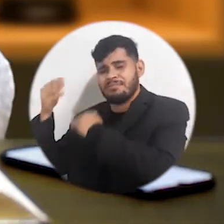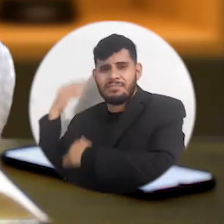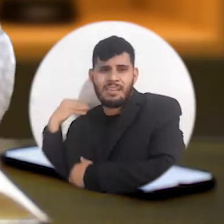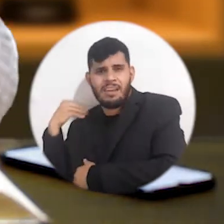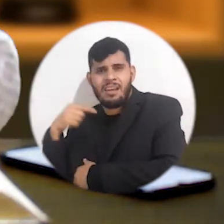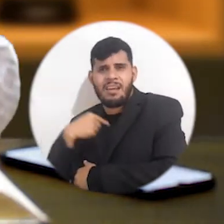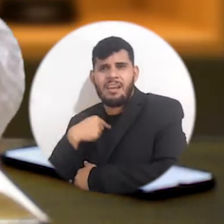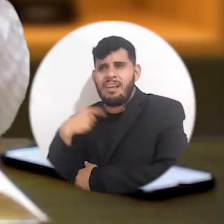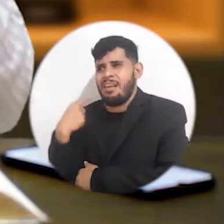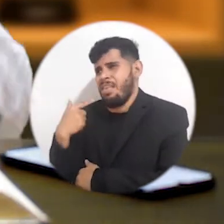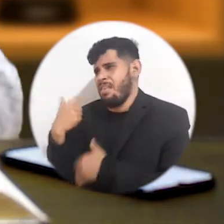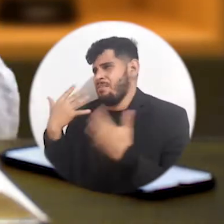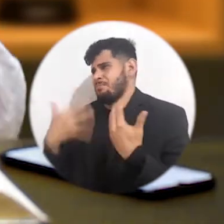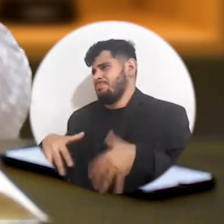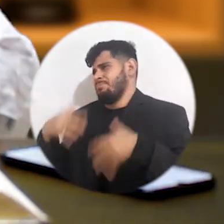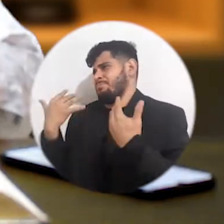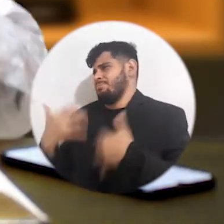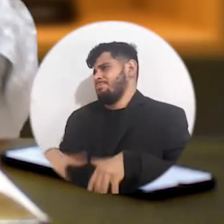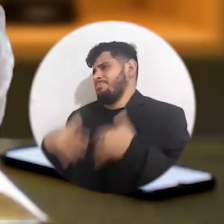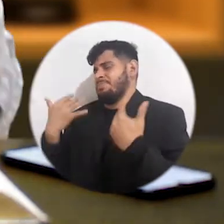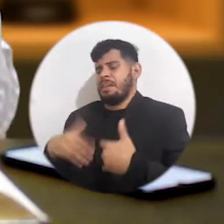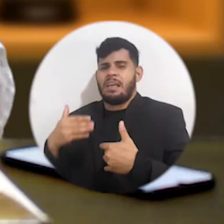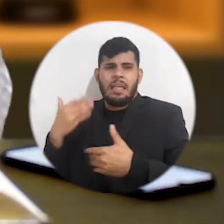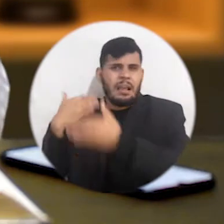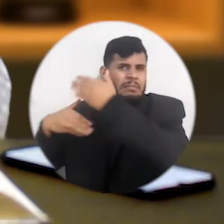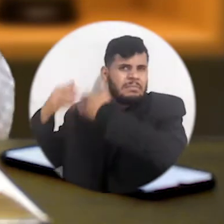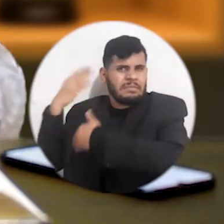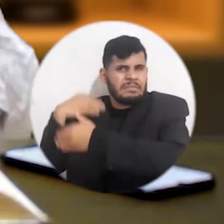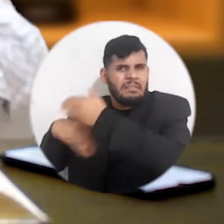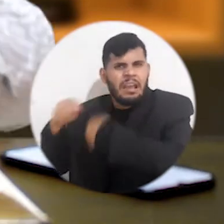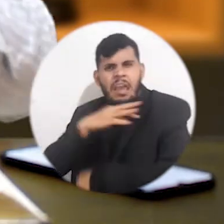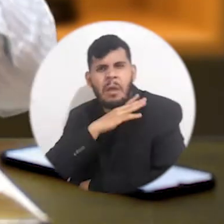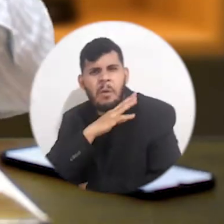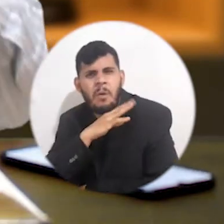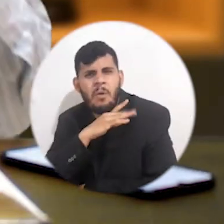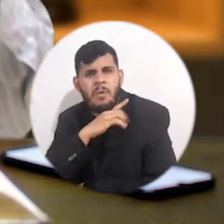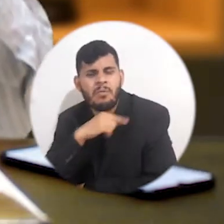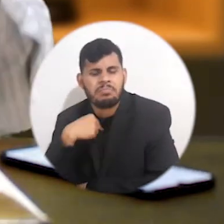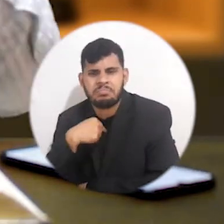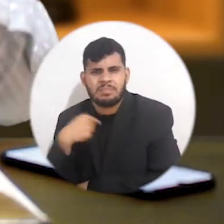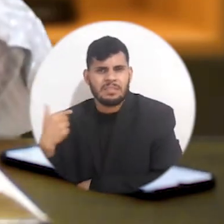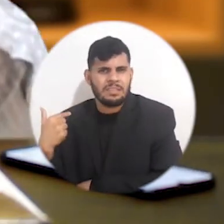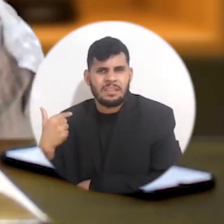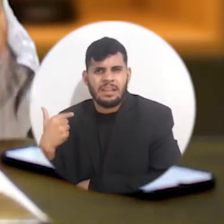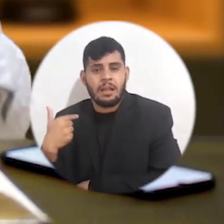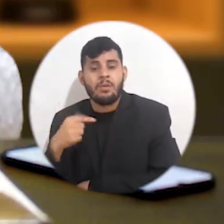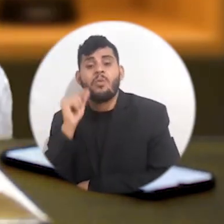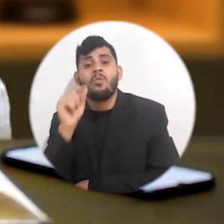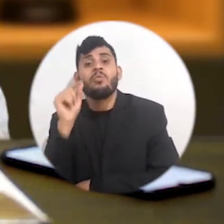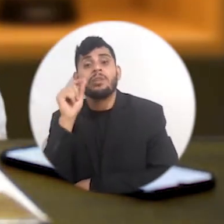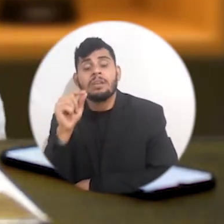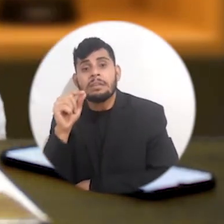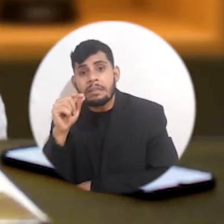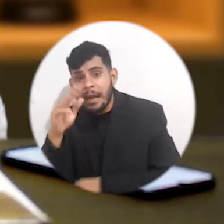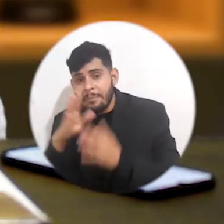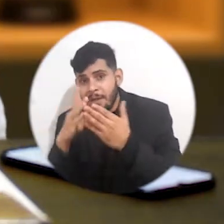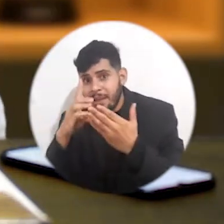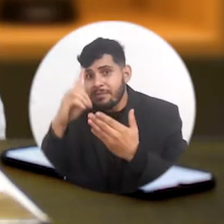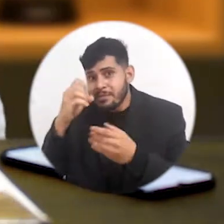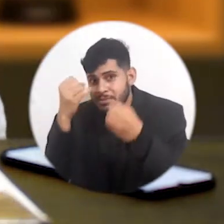que isso é um bicho papão na vida dela, o passado dela parece que é o presente que ela vive. Não, a ordem é